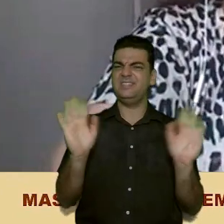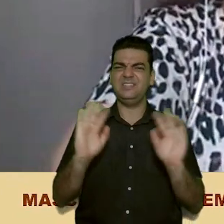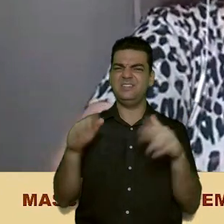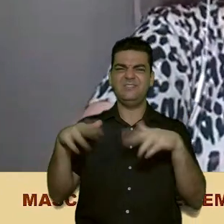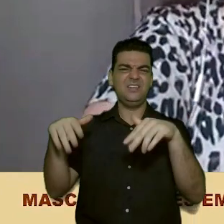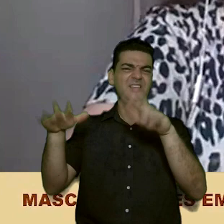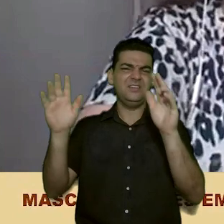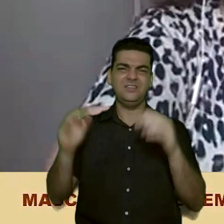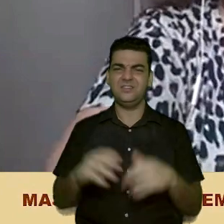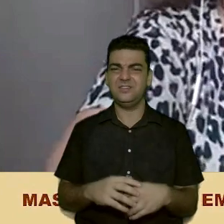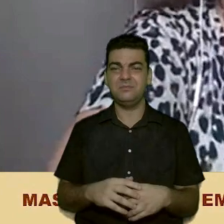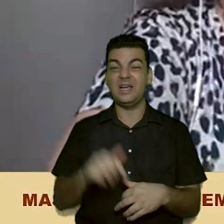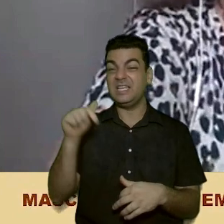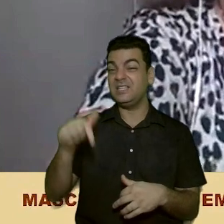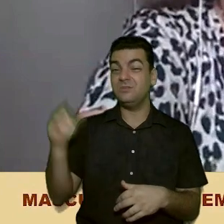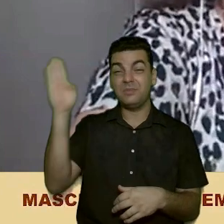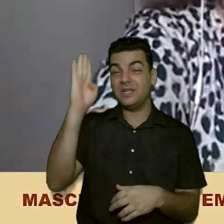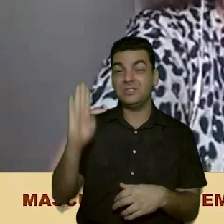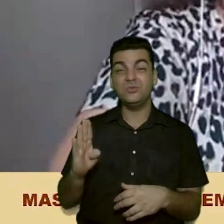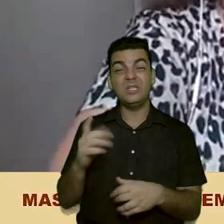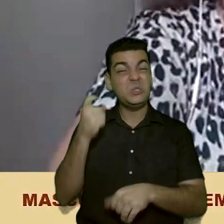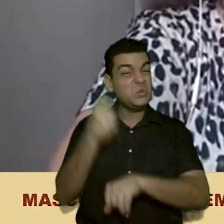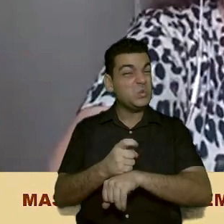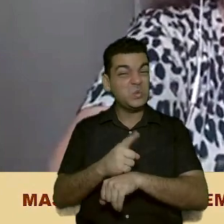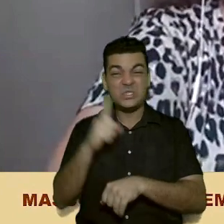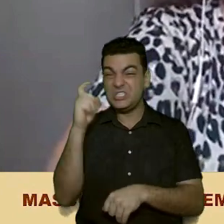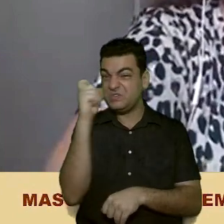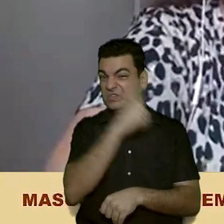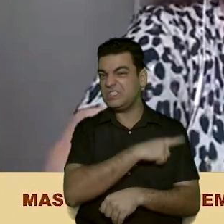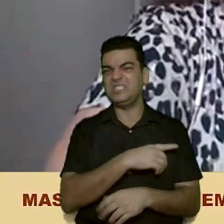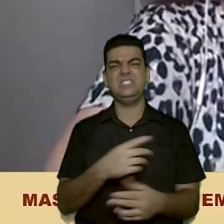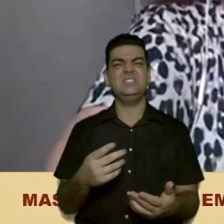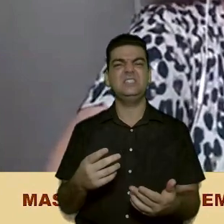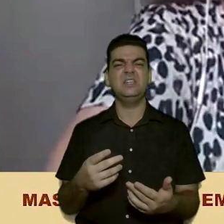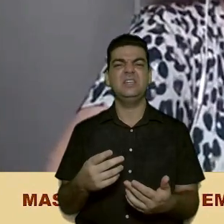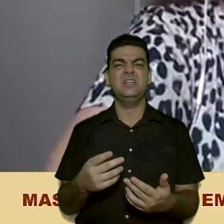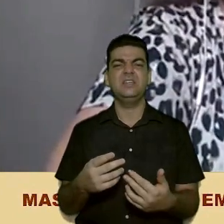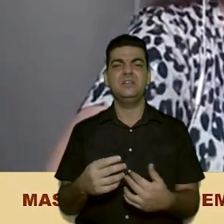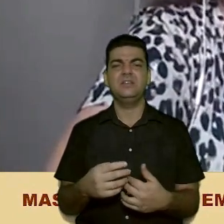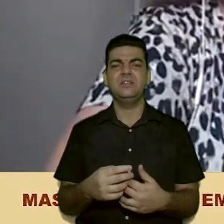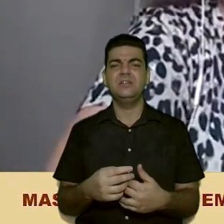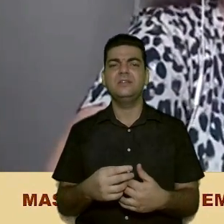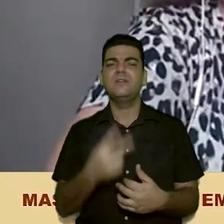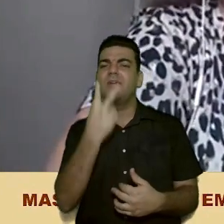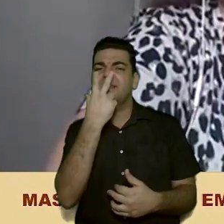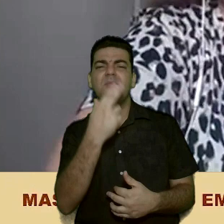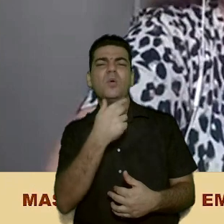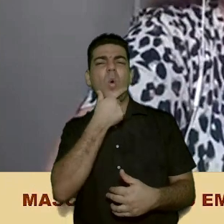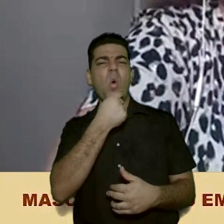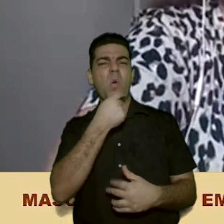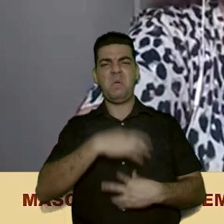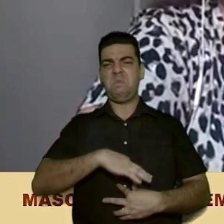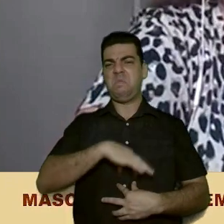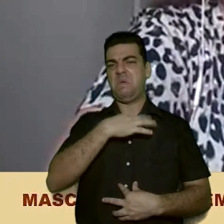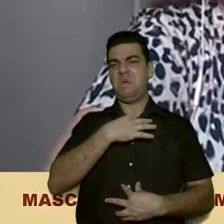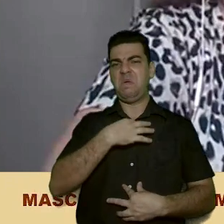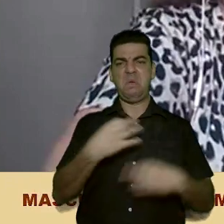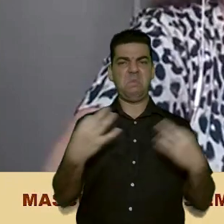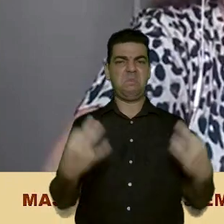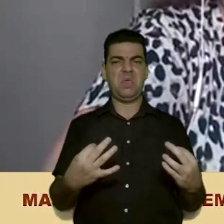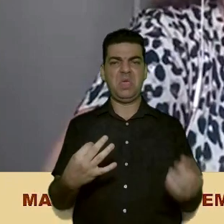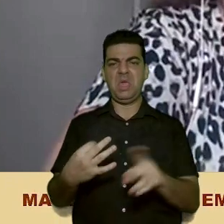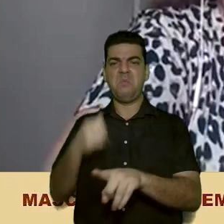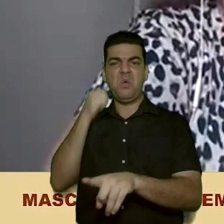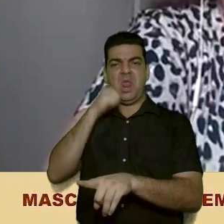essa tentativa de segurar essa caixinha fechada, né? E o que a gente vê nessas famílias brasileiras, né? Certinhas, né? Tudo encaixadinho,